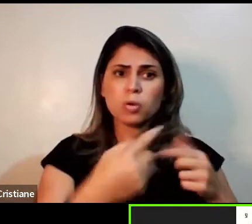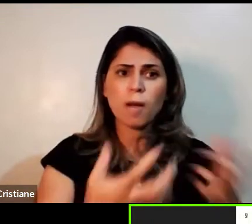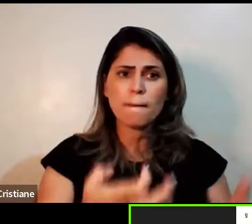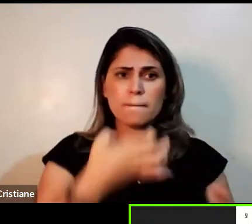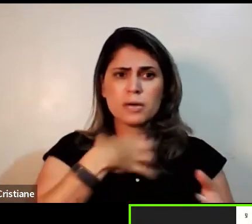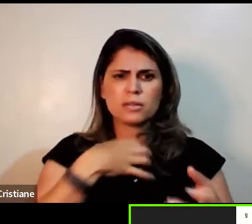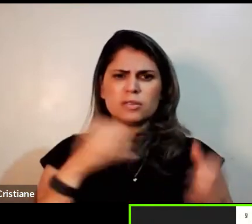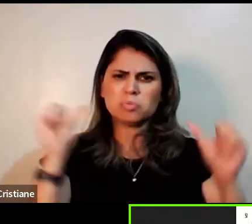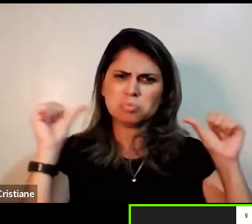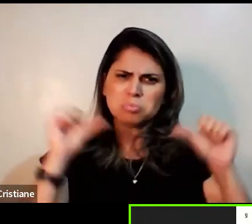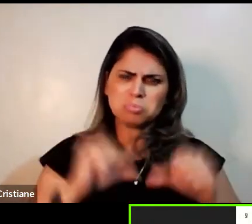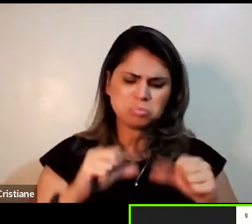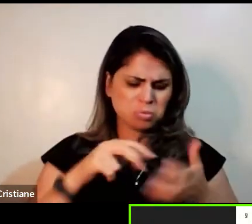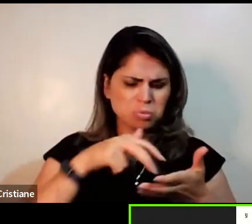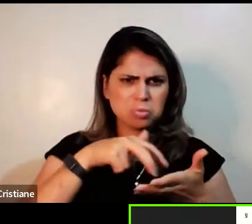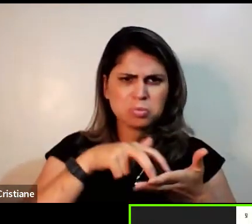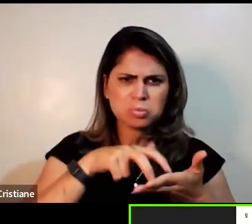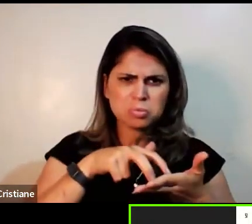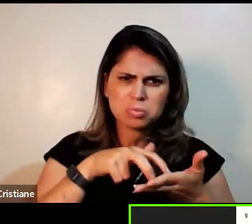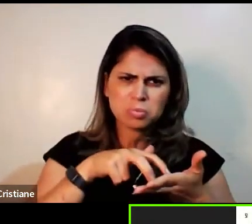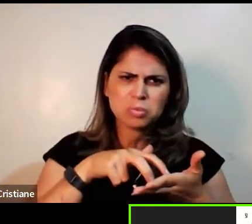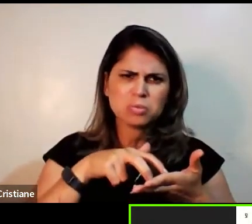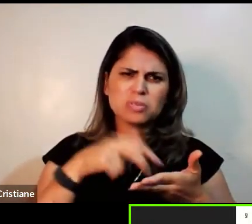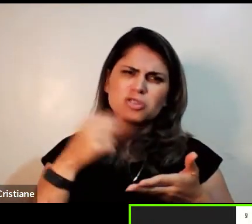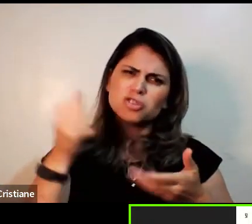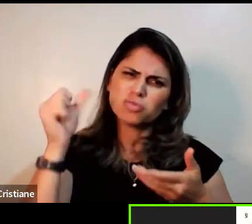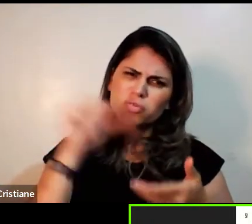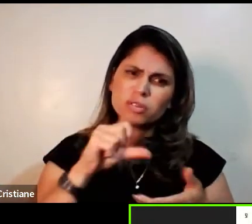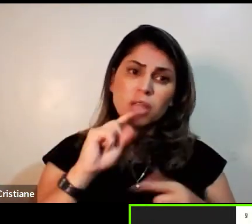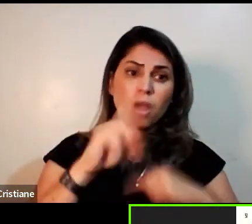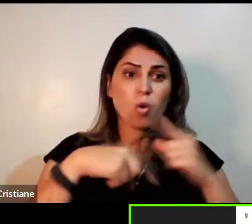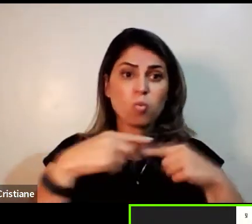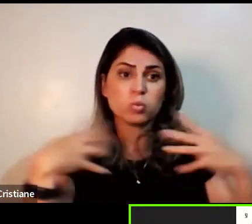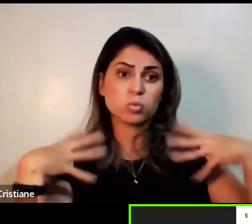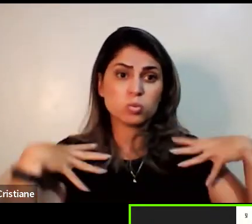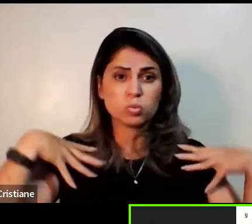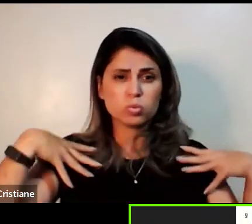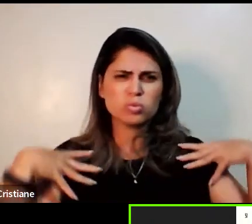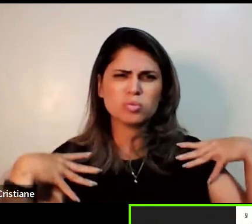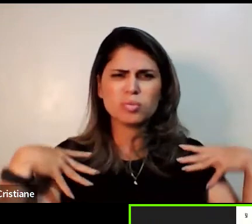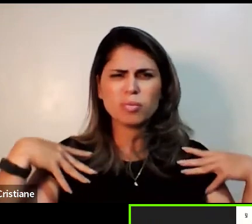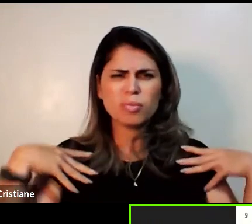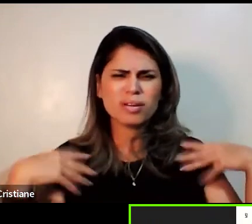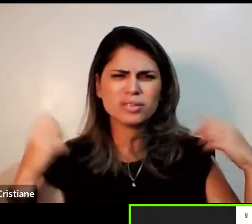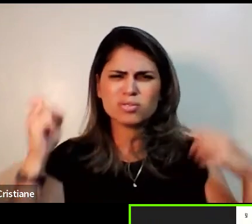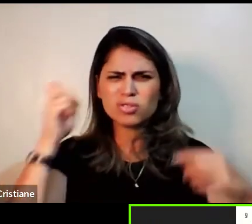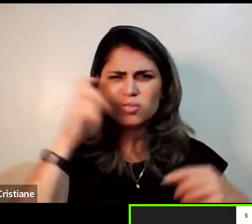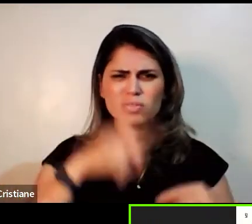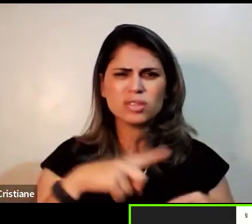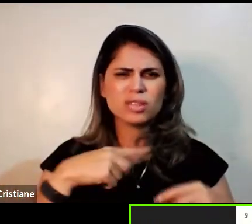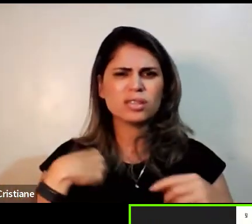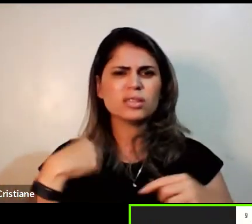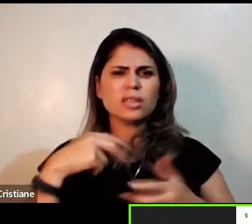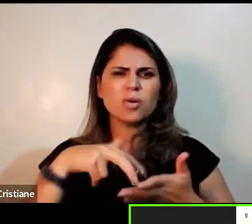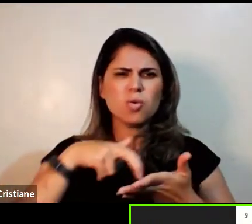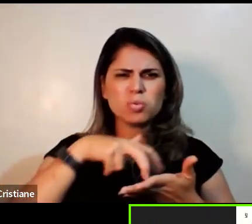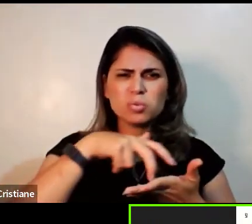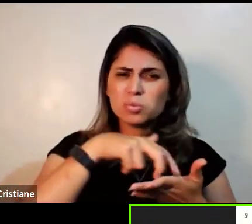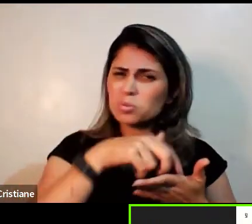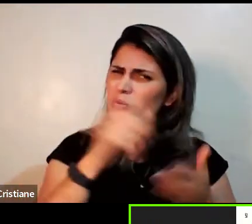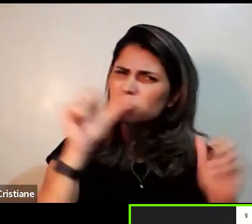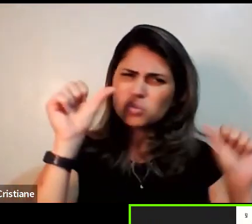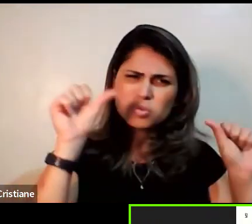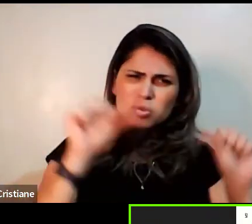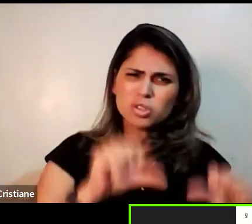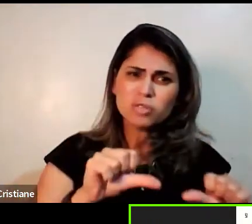mais nas pernas, mas logo veio para os braços, e aí eu já tinha dificuldade de andar, fiquei pior ainda da dificuldade de